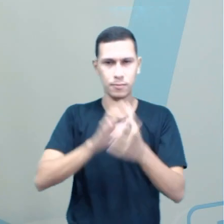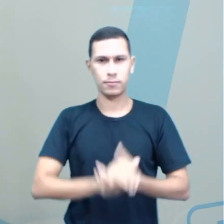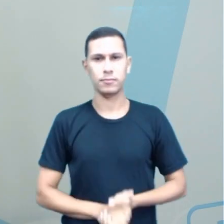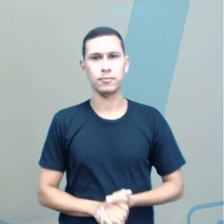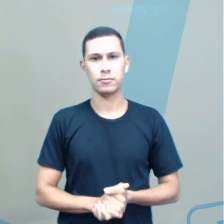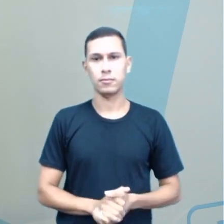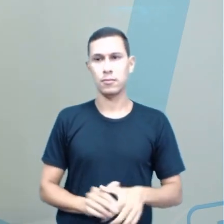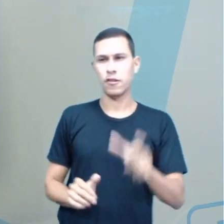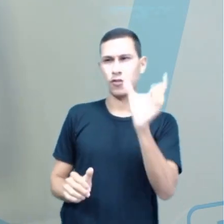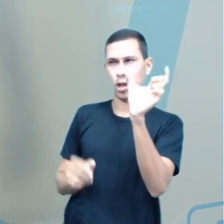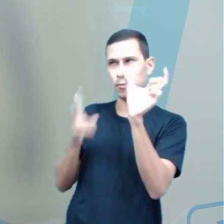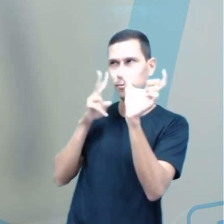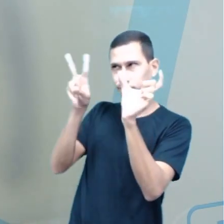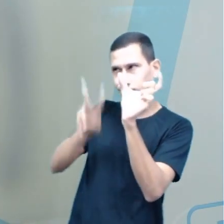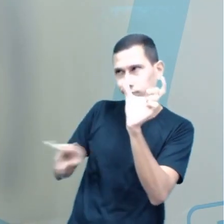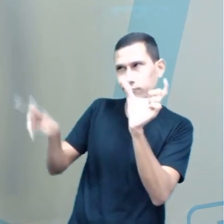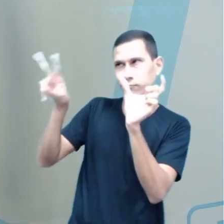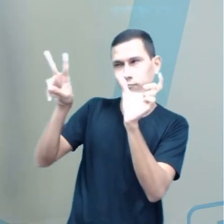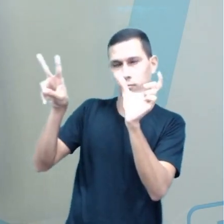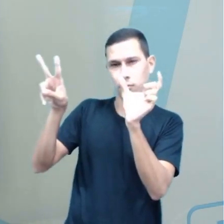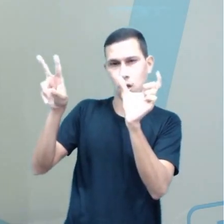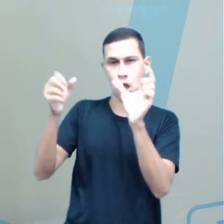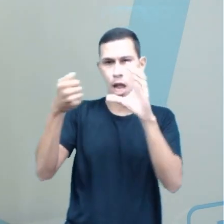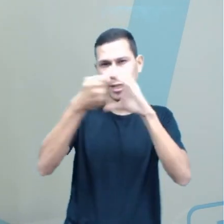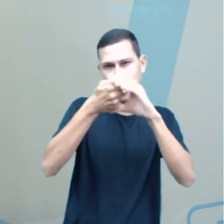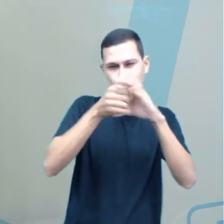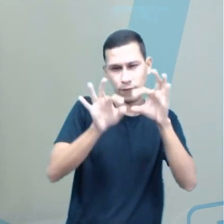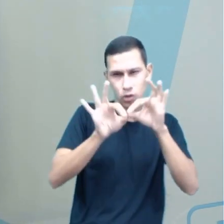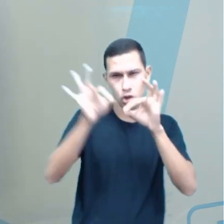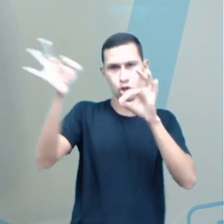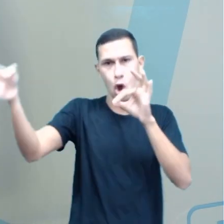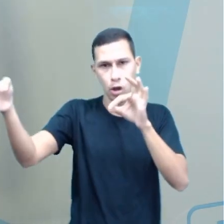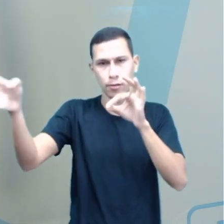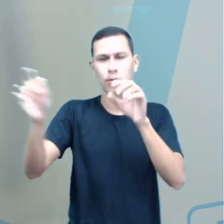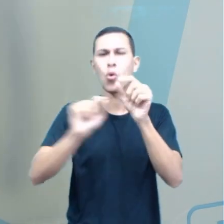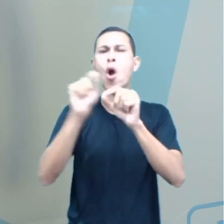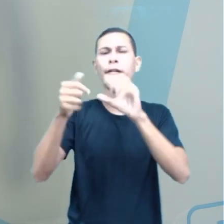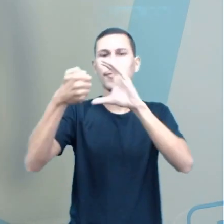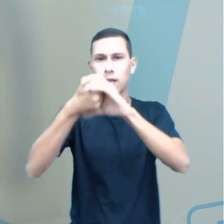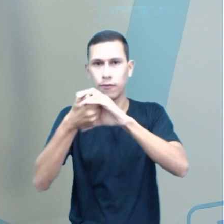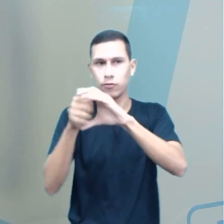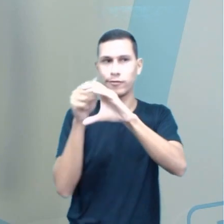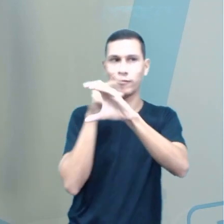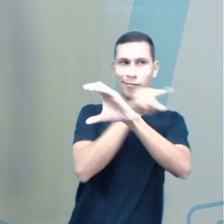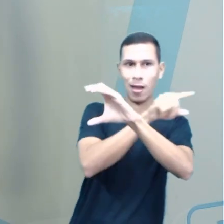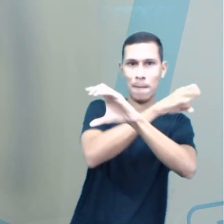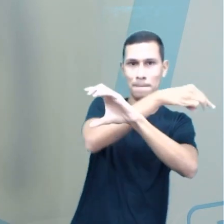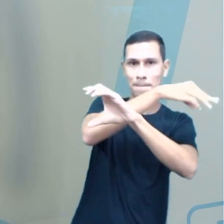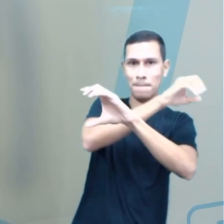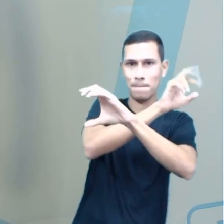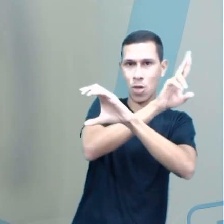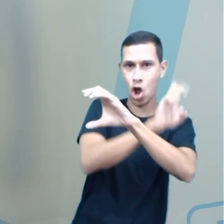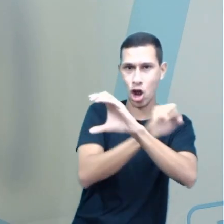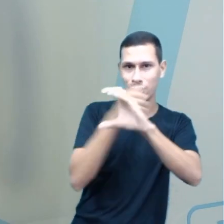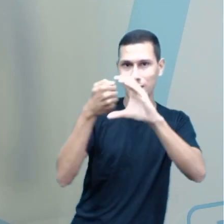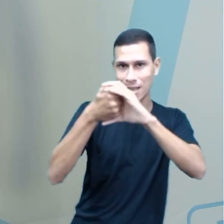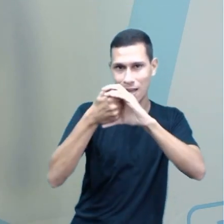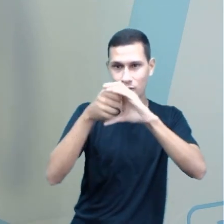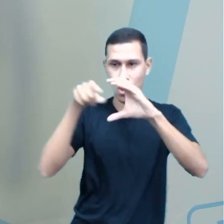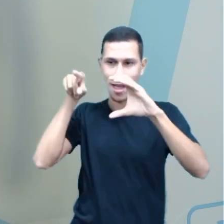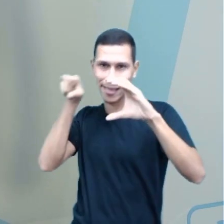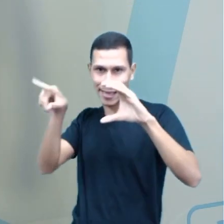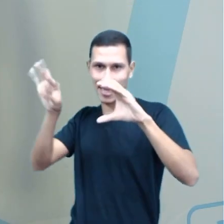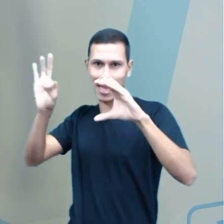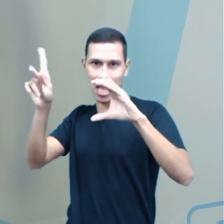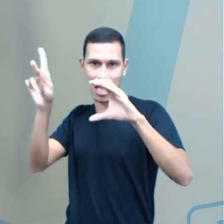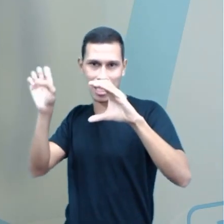Qualified é um adjetivo longo. O que faremos? More antes e then depois. Good é um adjetivo